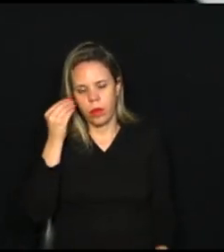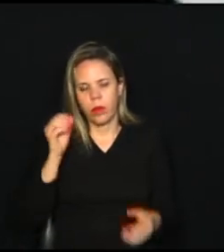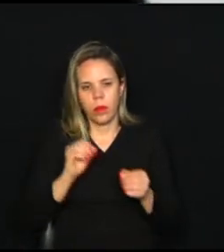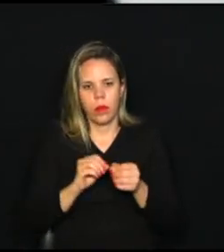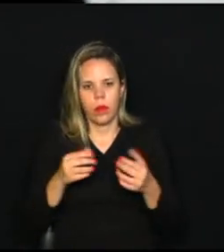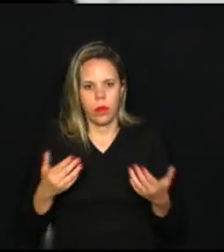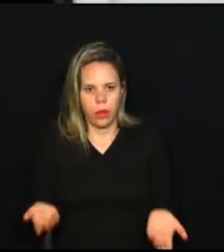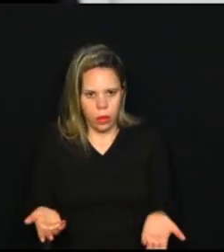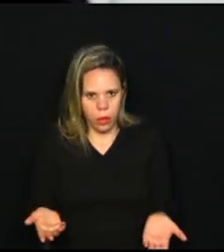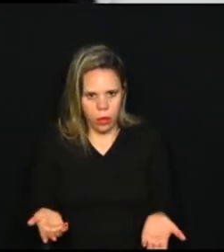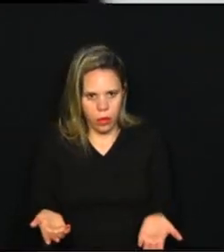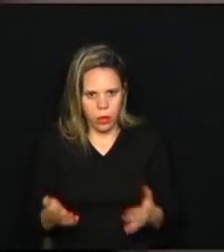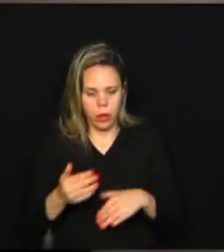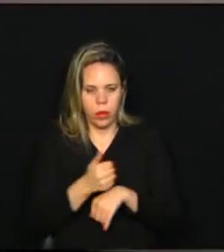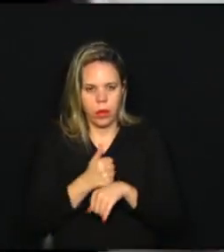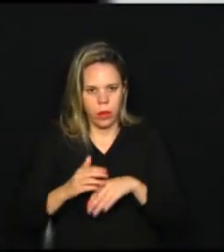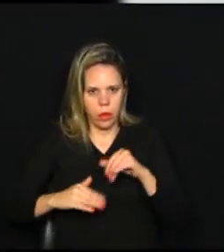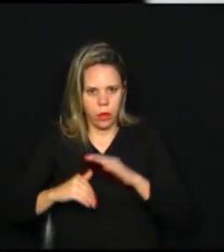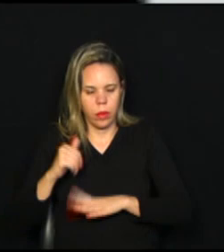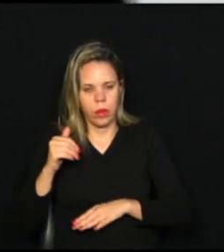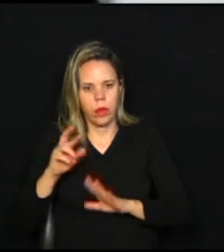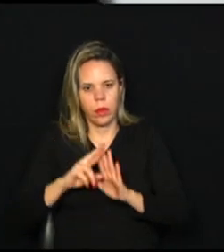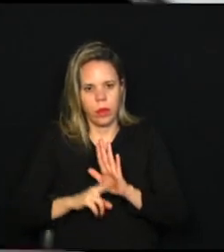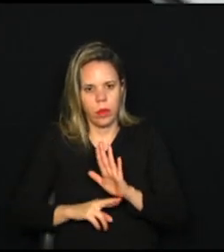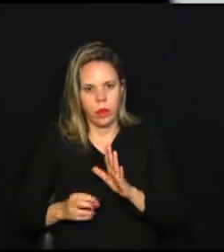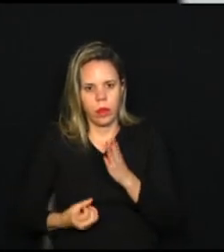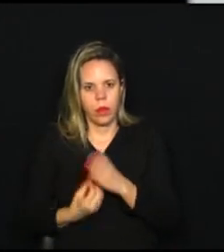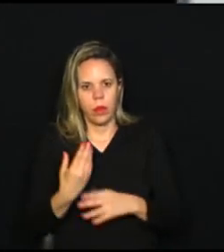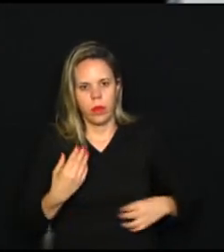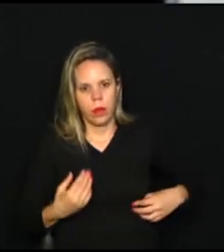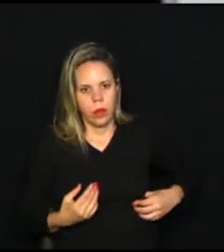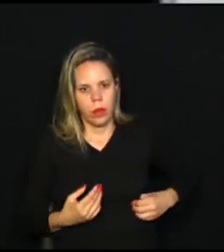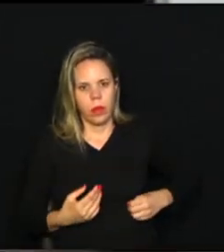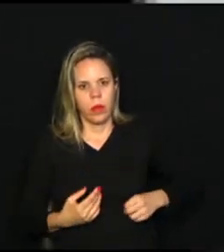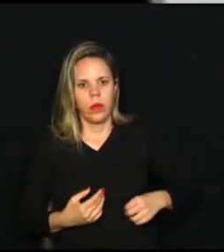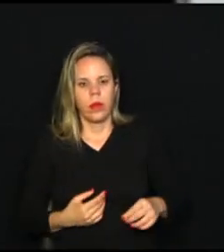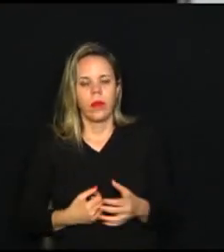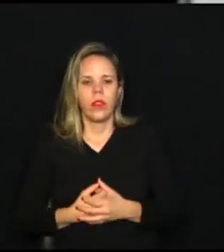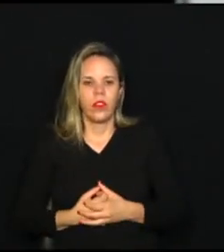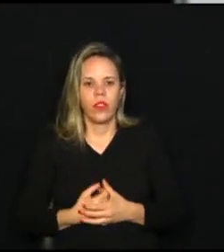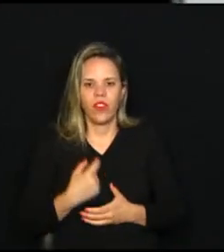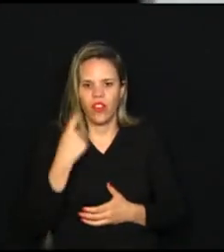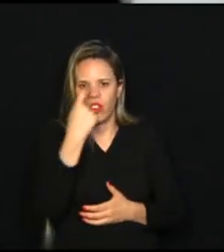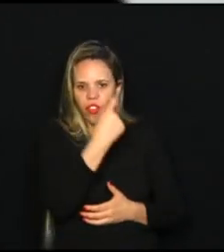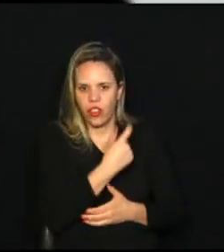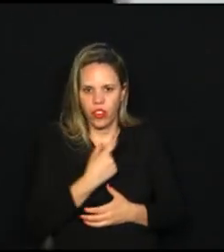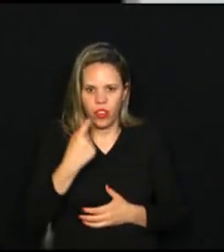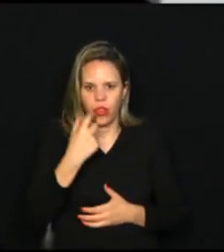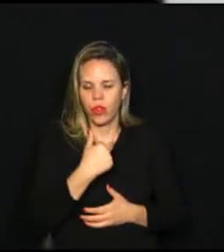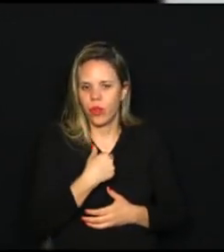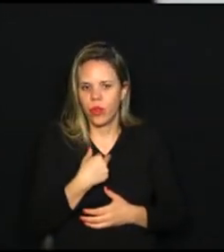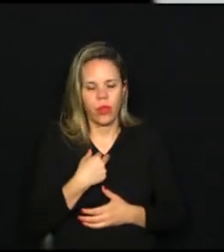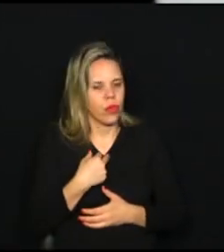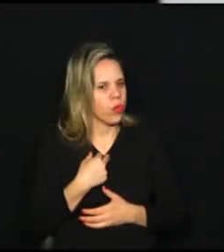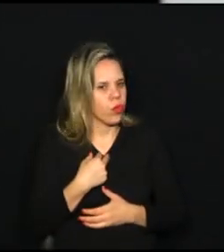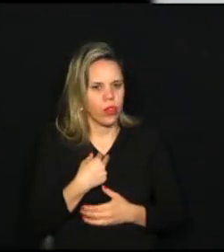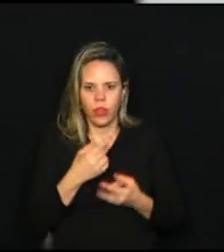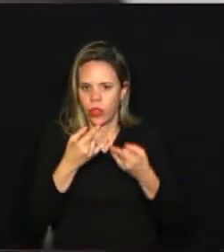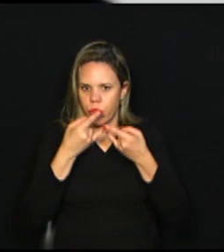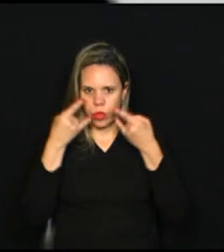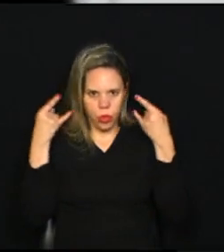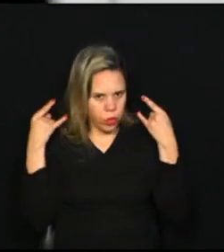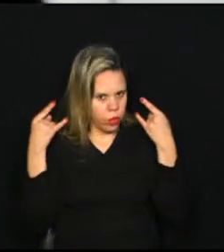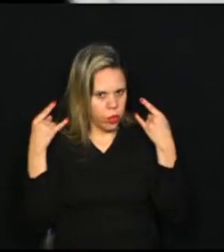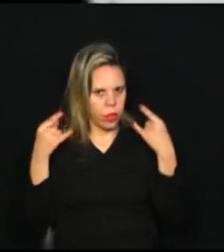que profissional que vai fazer um procedimento que vai gerar aerosol, a gente não pode usar a máscara cirúrgica, tem que ser